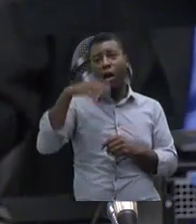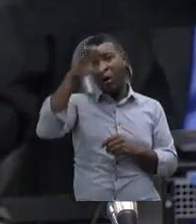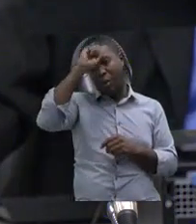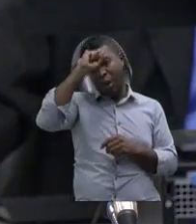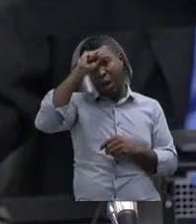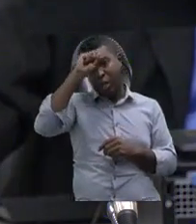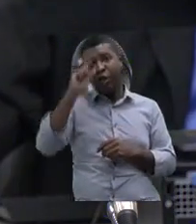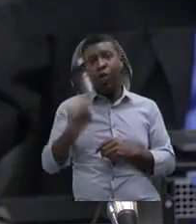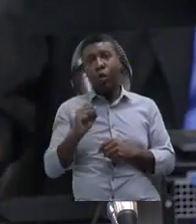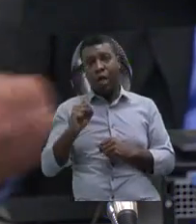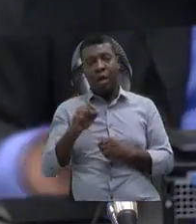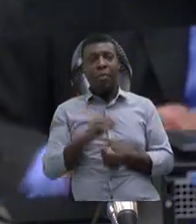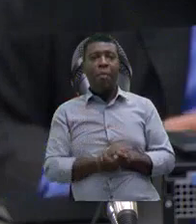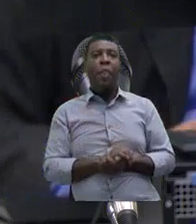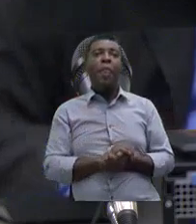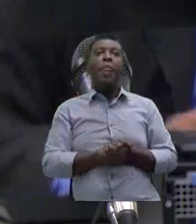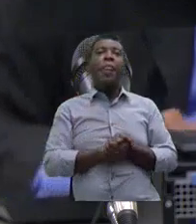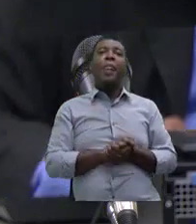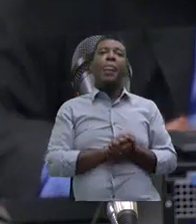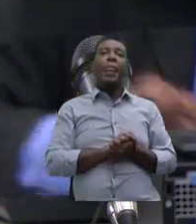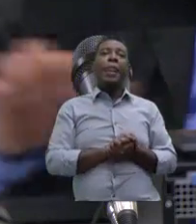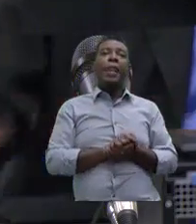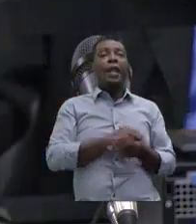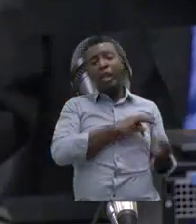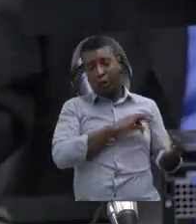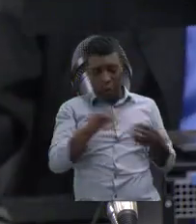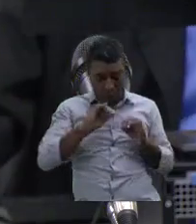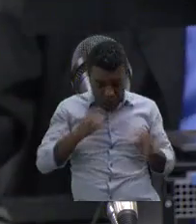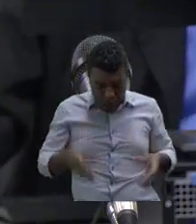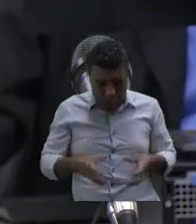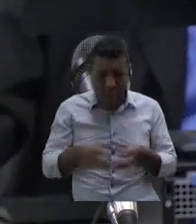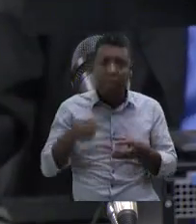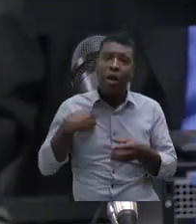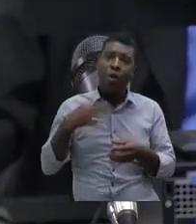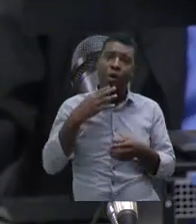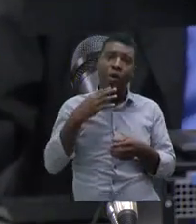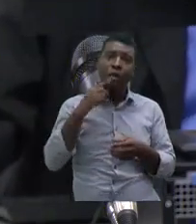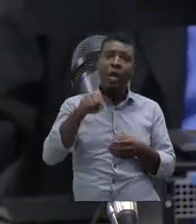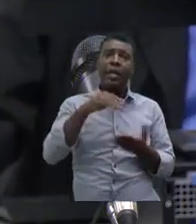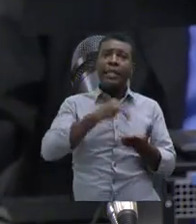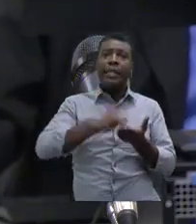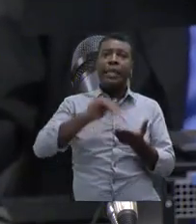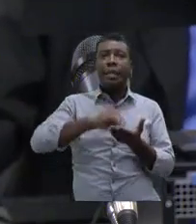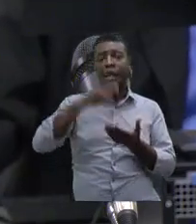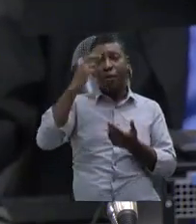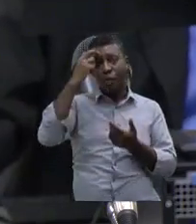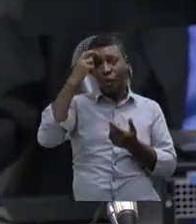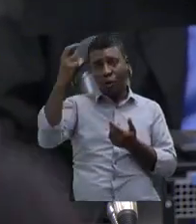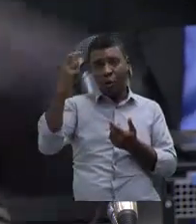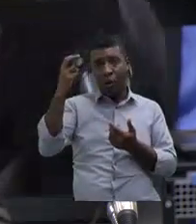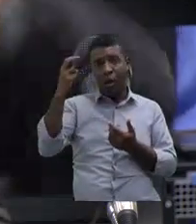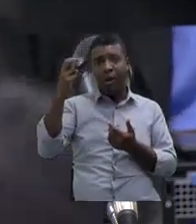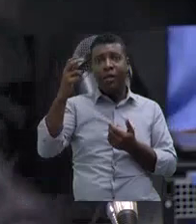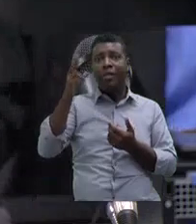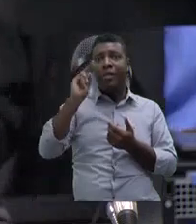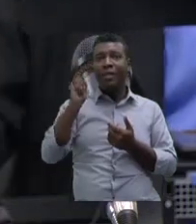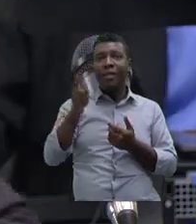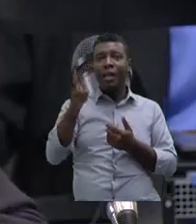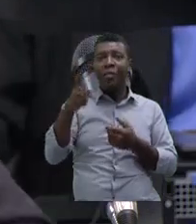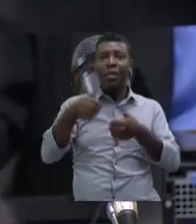e toda a sua equipe, que eu conheci nesse período todo, é que a Secretaria de Cultura, Turismo e Esporte sempre foi marginal. Ela,